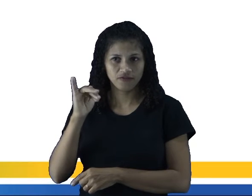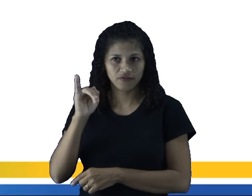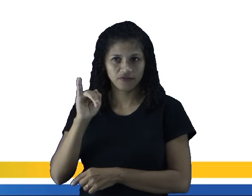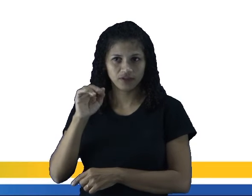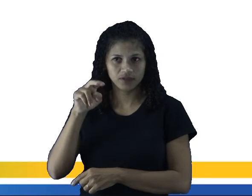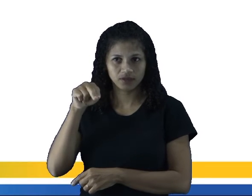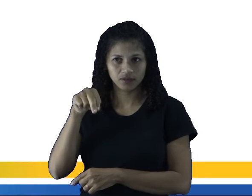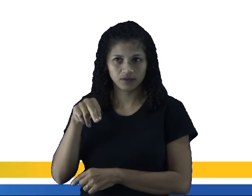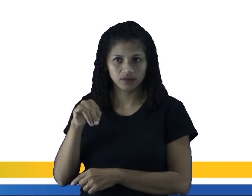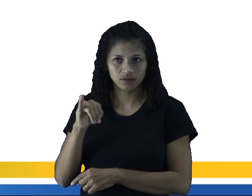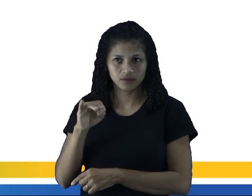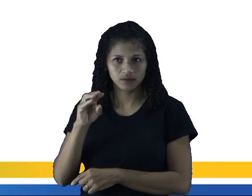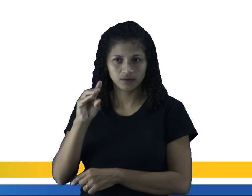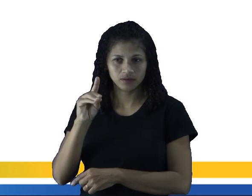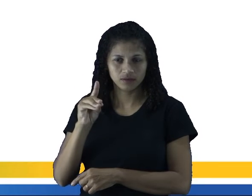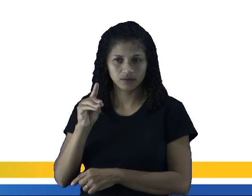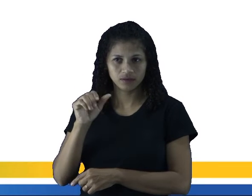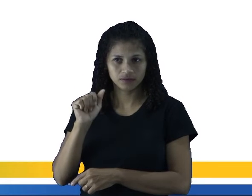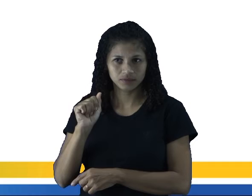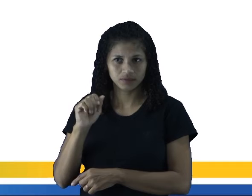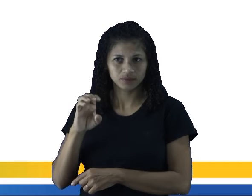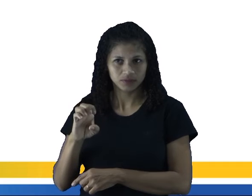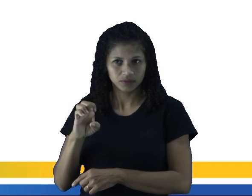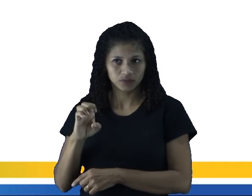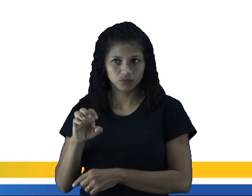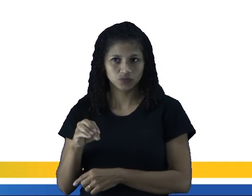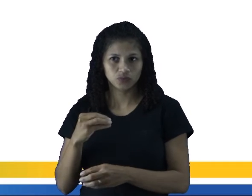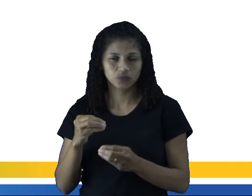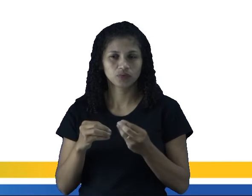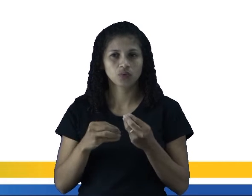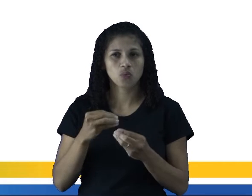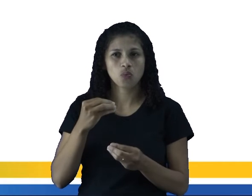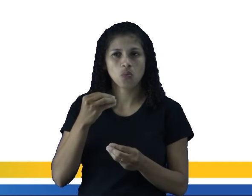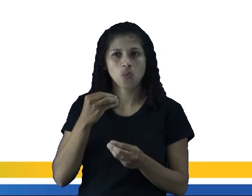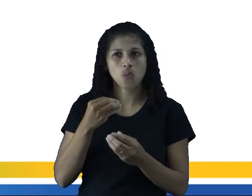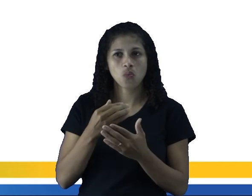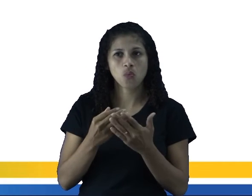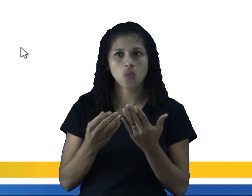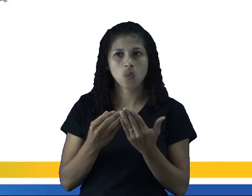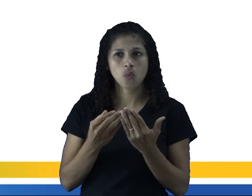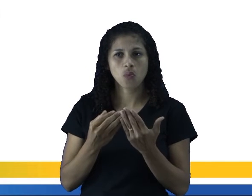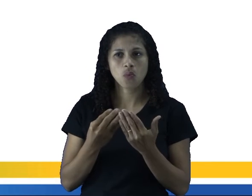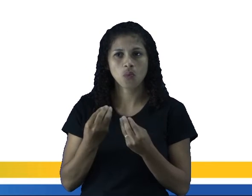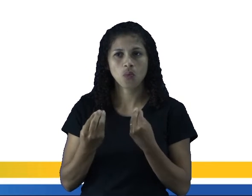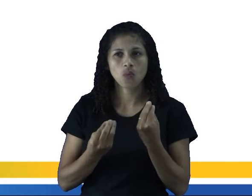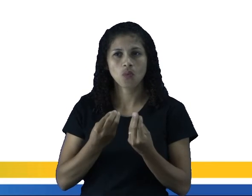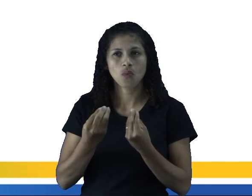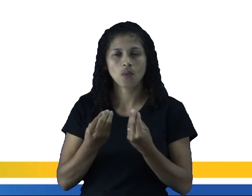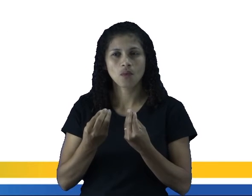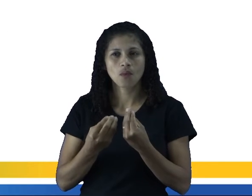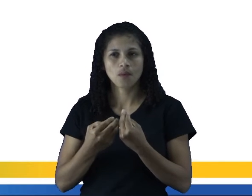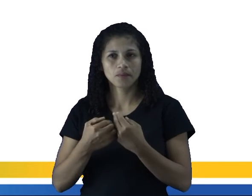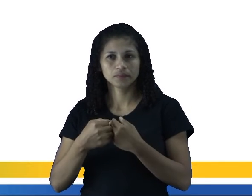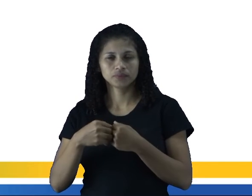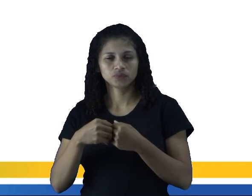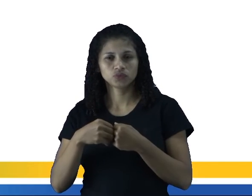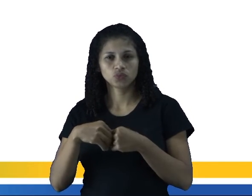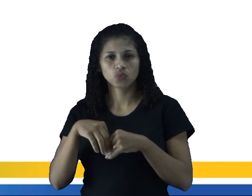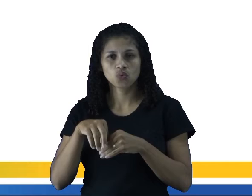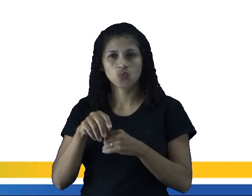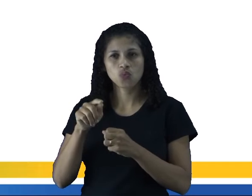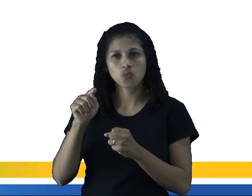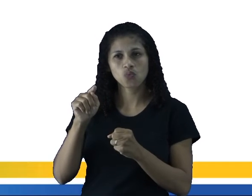um ânion, né? Então, quando ele fica negativo. Então, ele vai ganhar esse elétron e vai virar um ânion ficando negativo. Então,